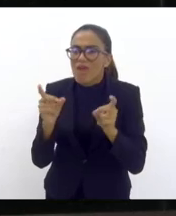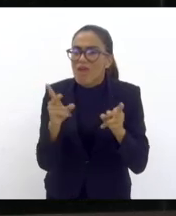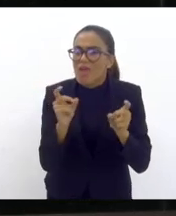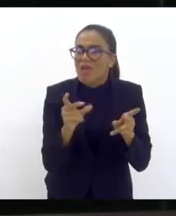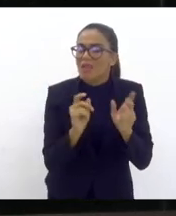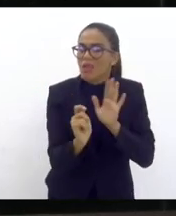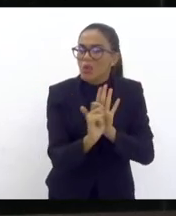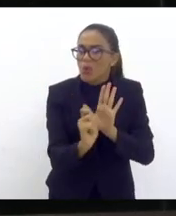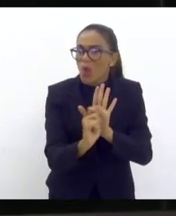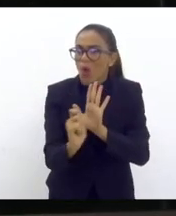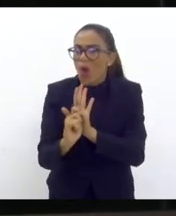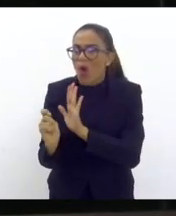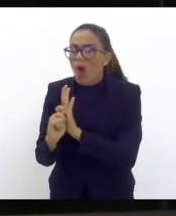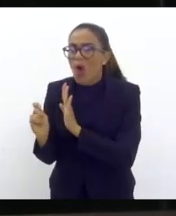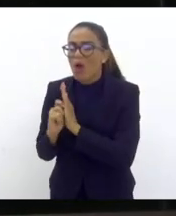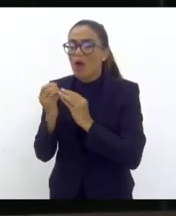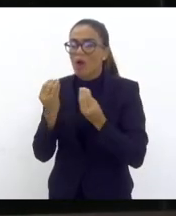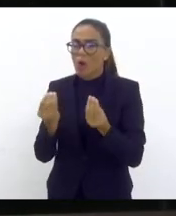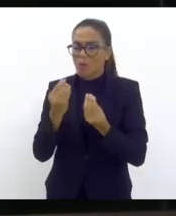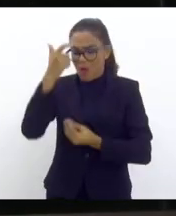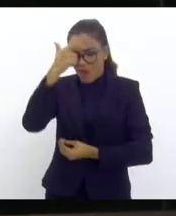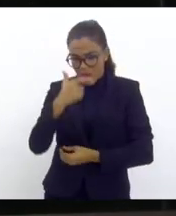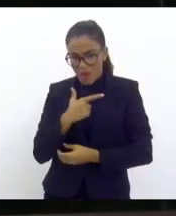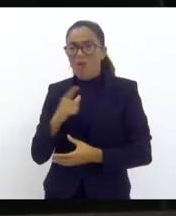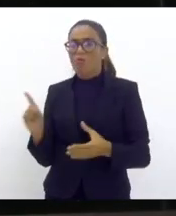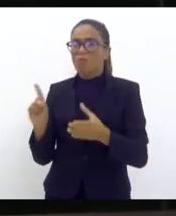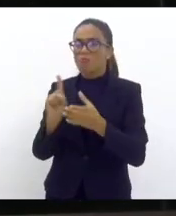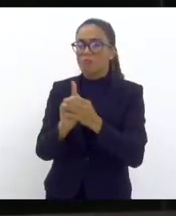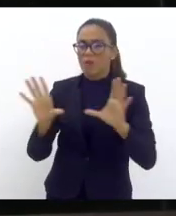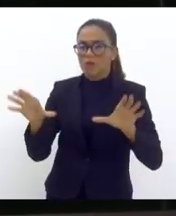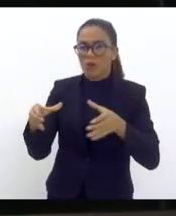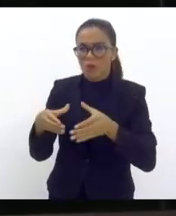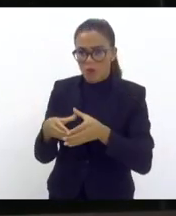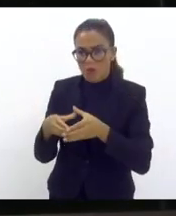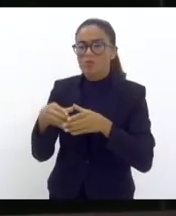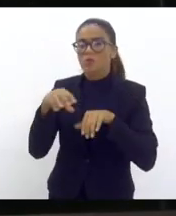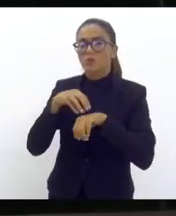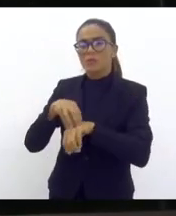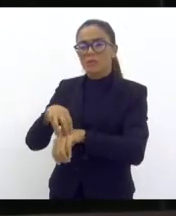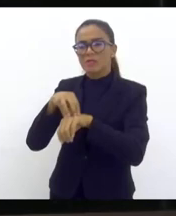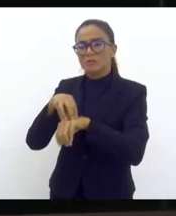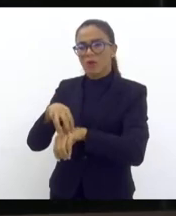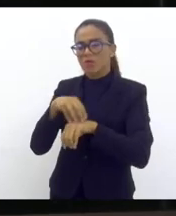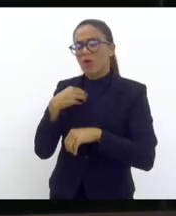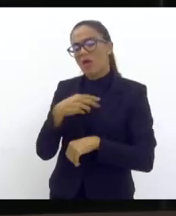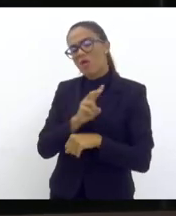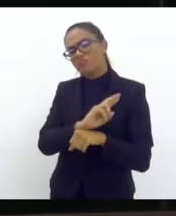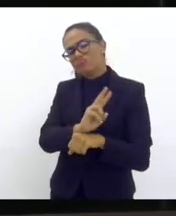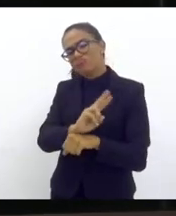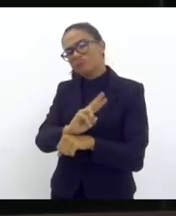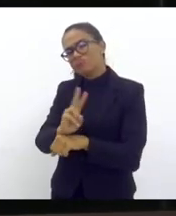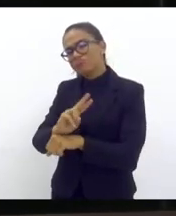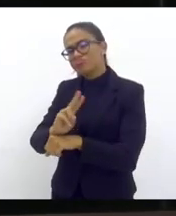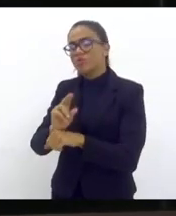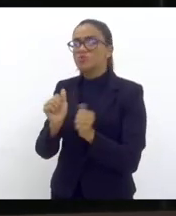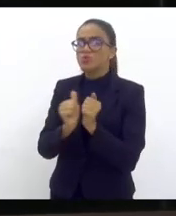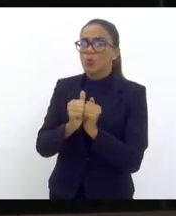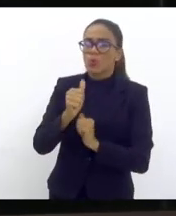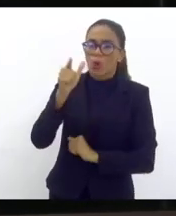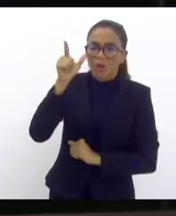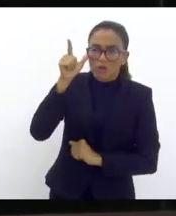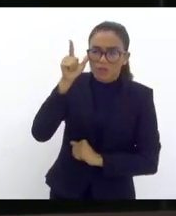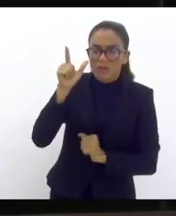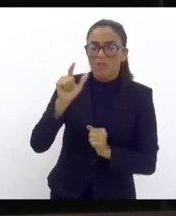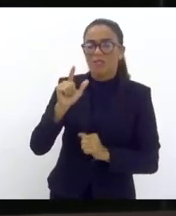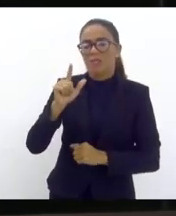que faço parte sou membro da comissão de transporte aqui nesta casa fiscalizando com Deputado Luiz Paulo Paulo Lucinha